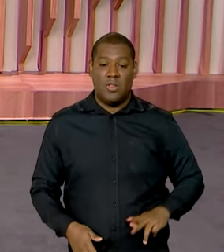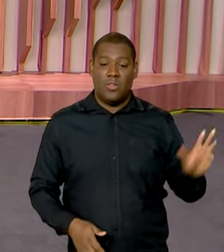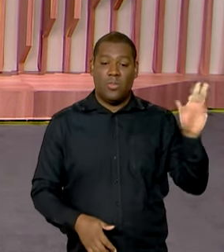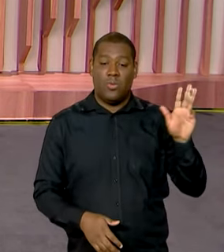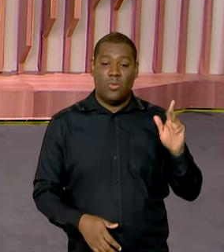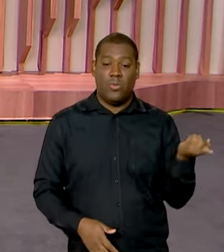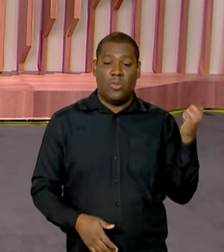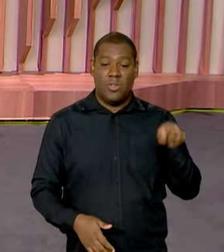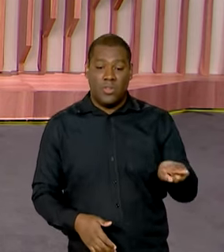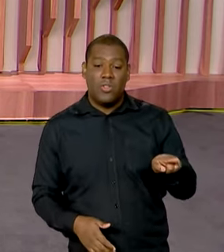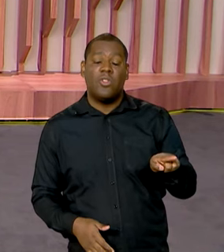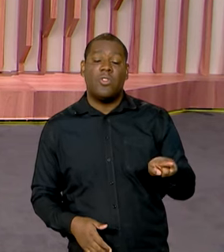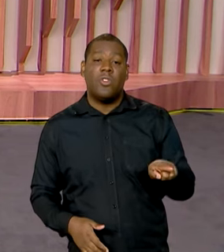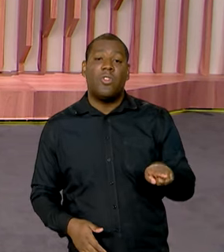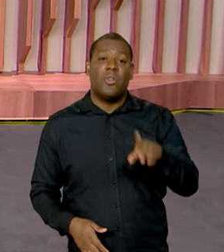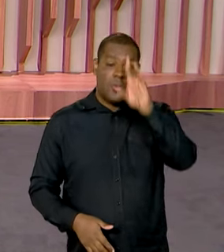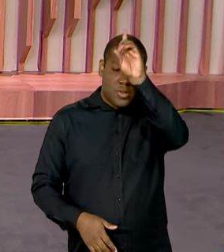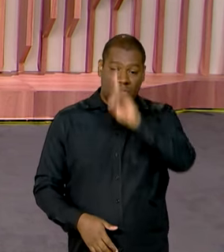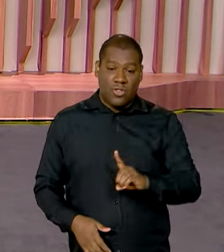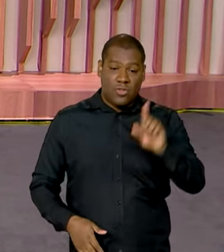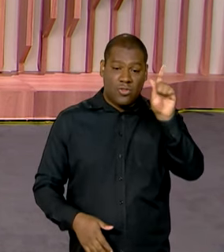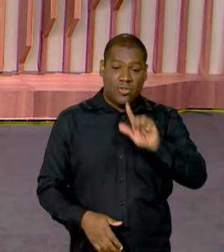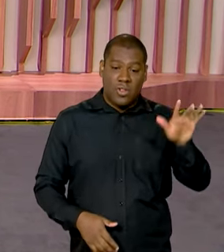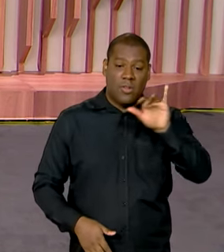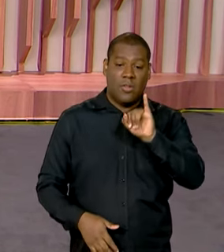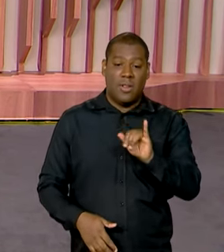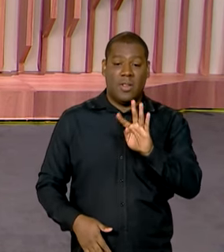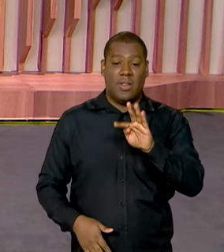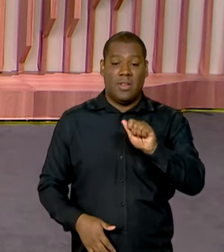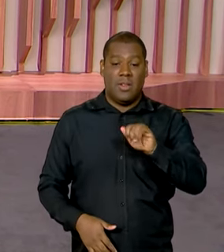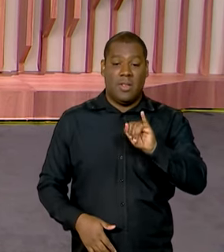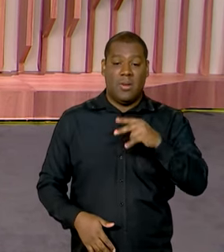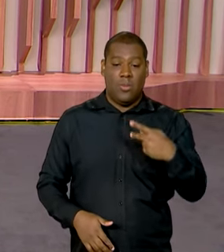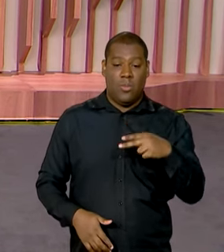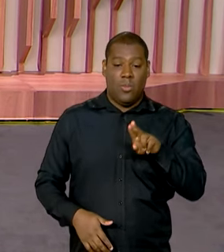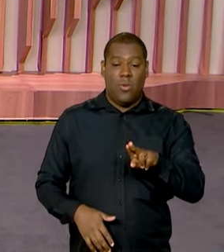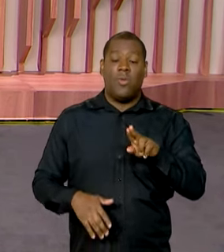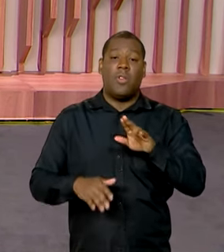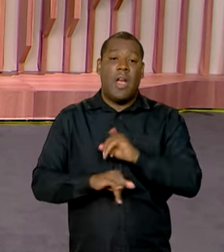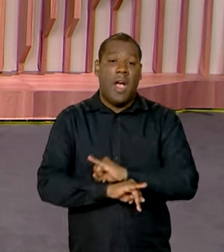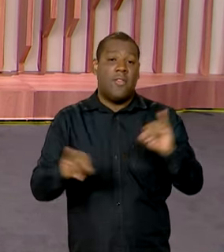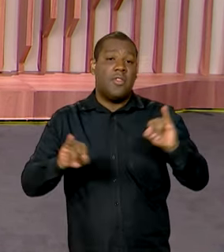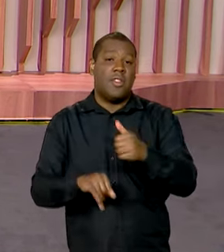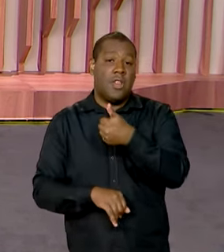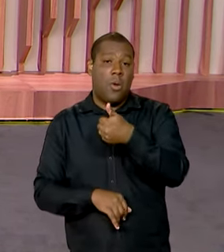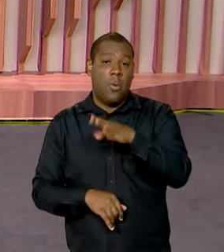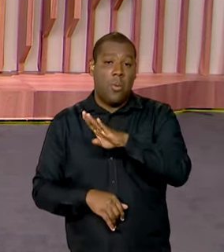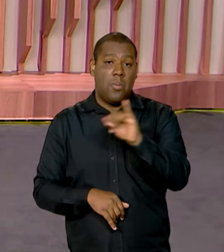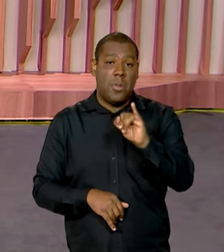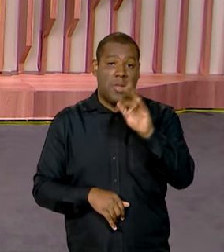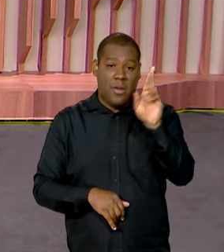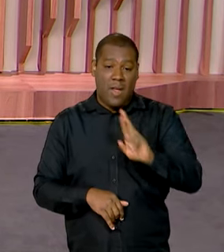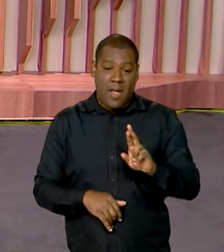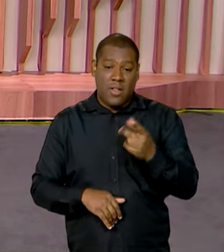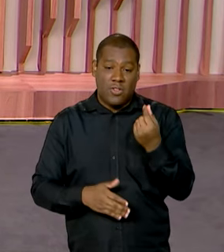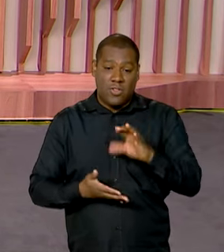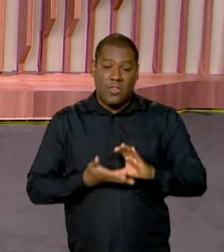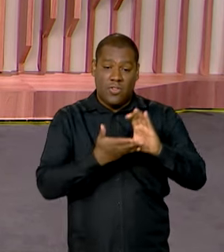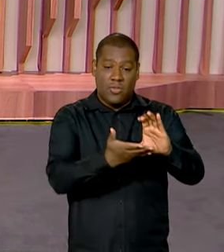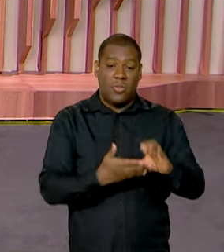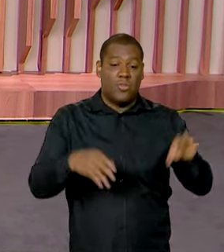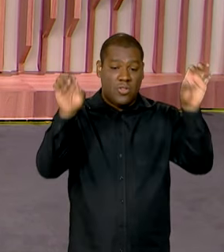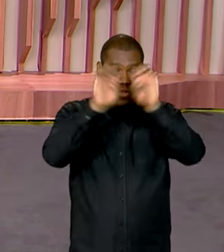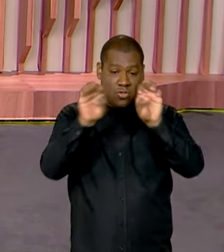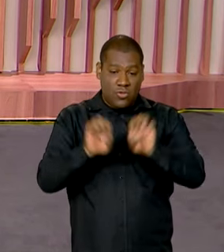brasileiro da Itaipu Binacional anunciam mais de R$1 bilhão em investimentos para a melhoria da infraestrutura